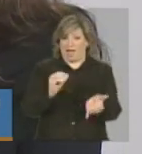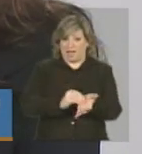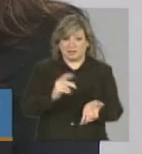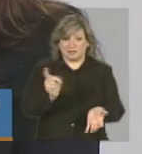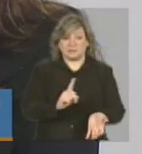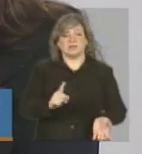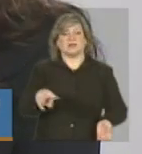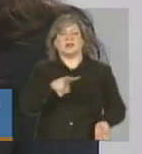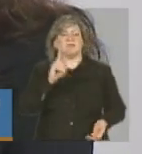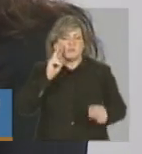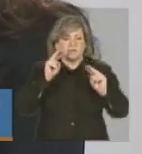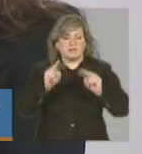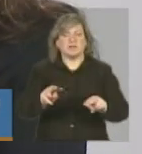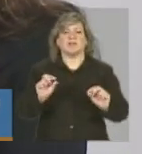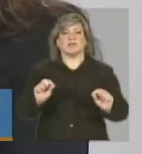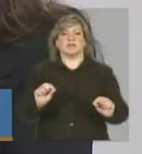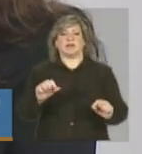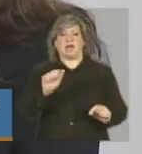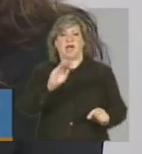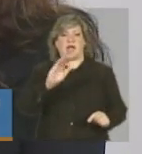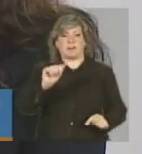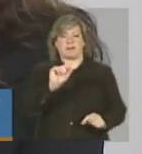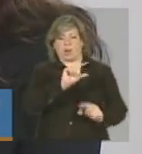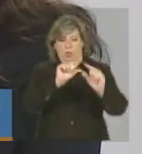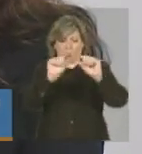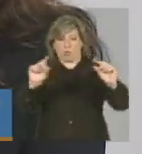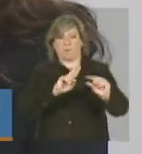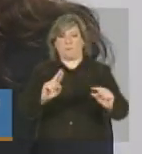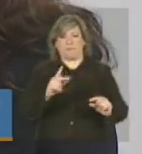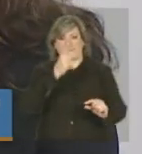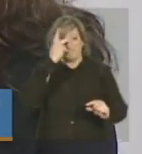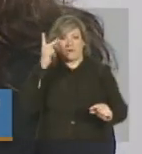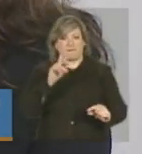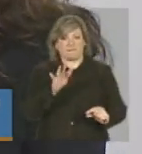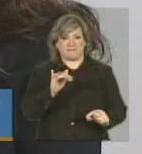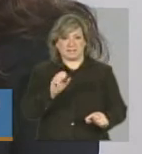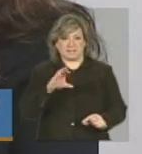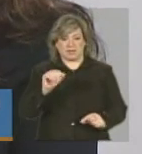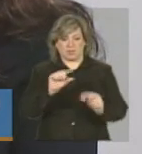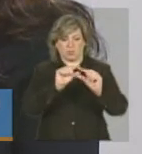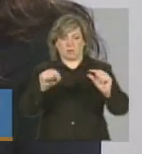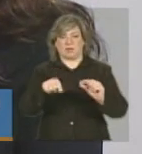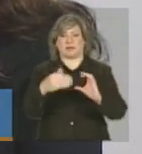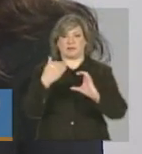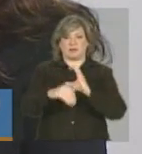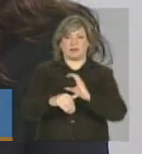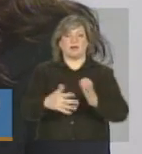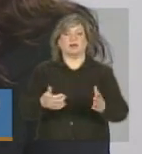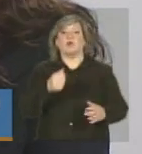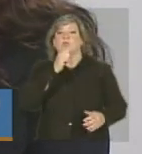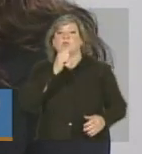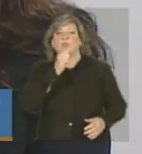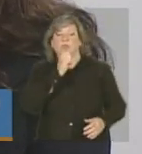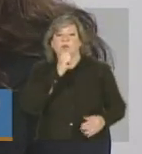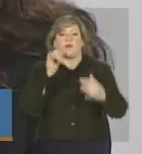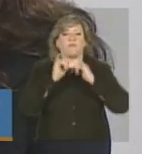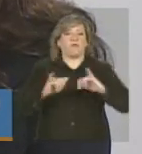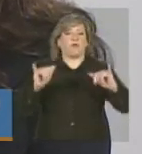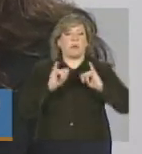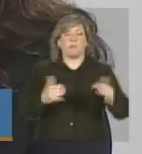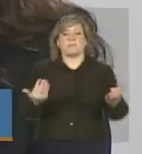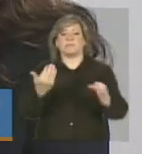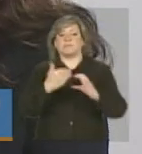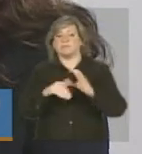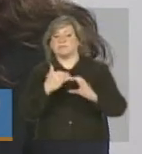e eles verificarem que na aba pessoa física, no campo e-mail, eles não têm informação de